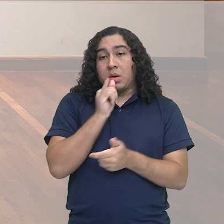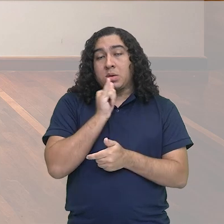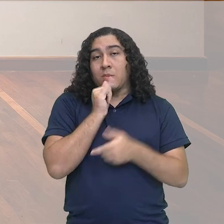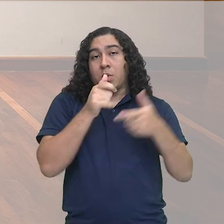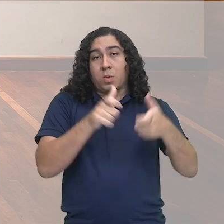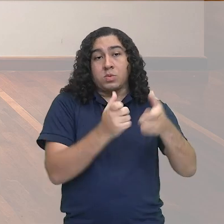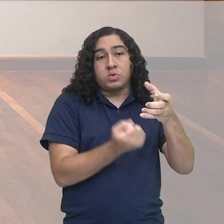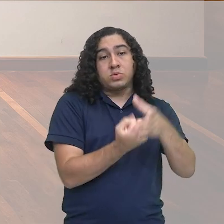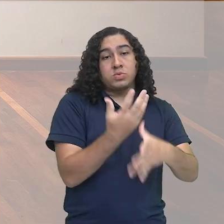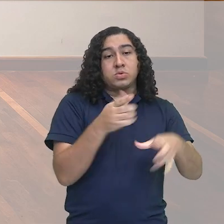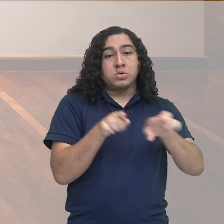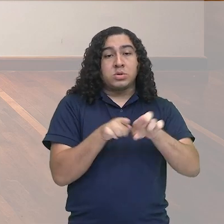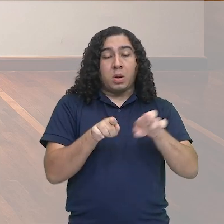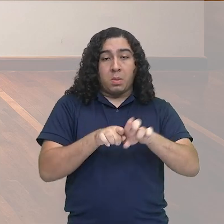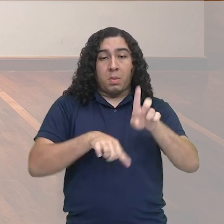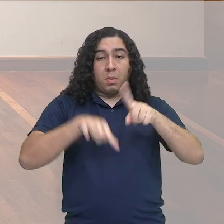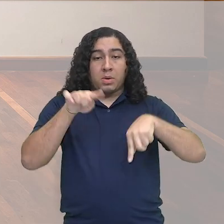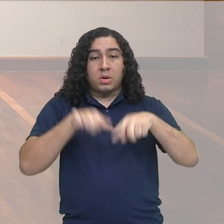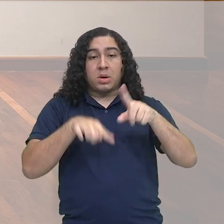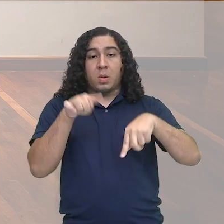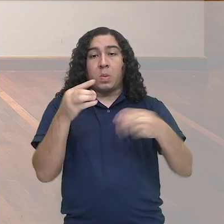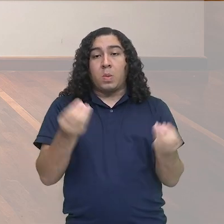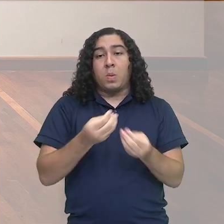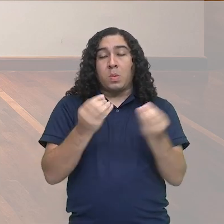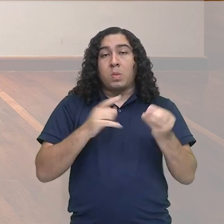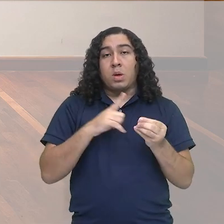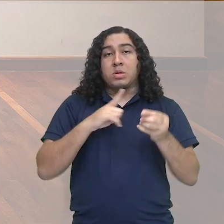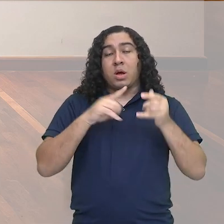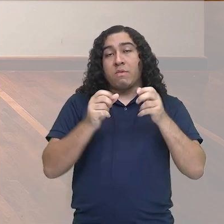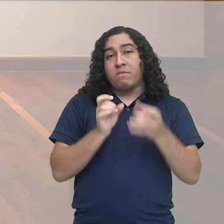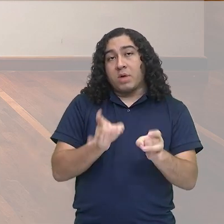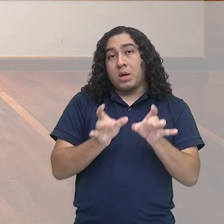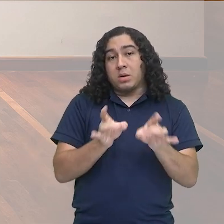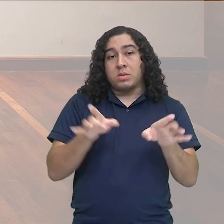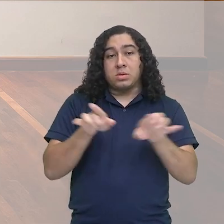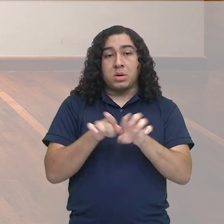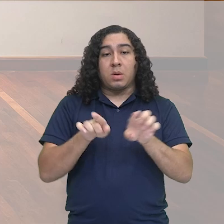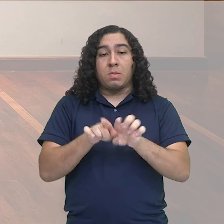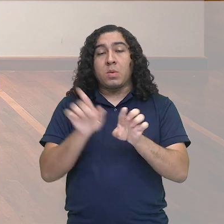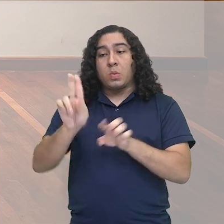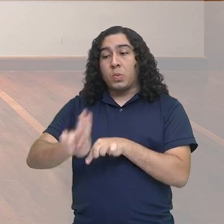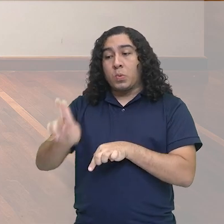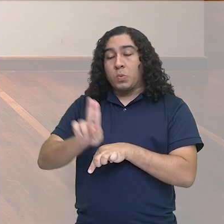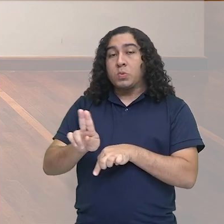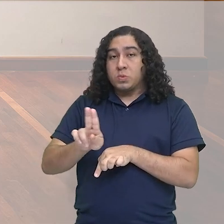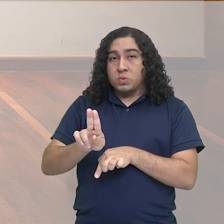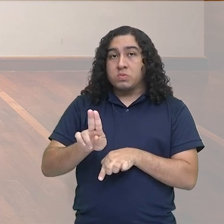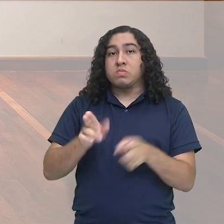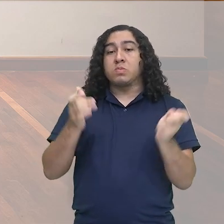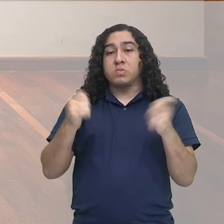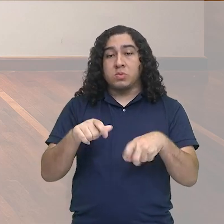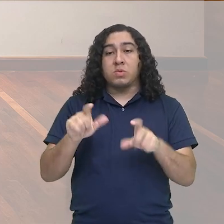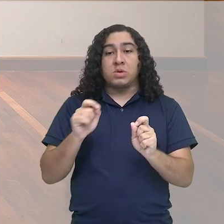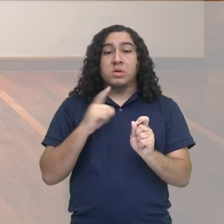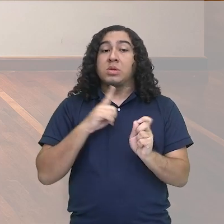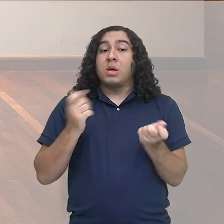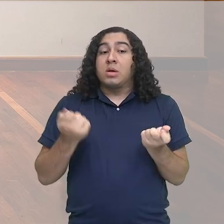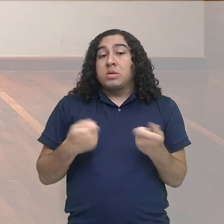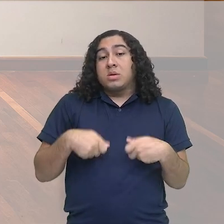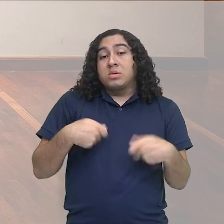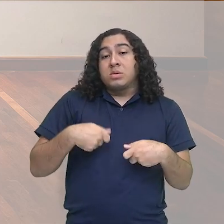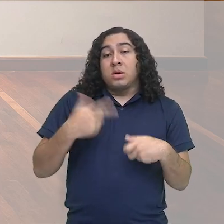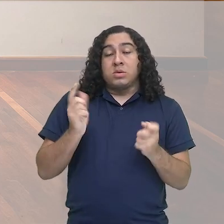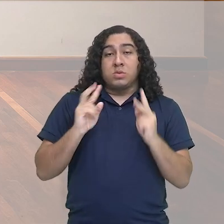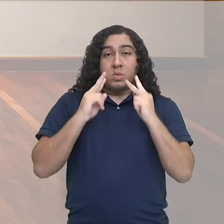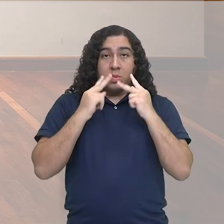e o consumo de bens e serviços capazes de satisfazer as necessidades,